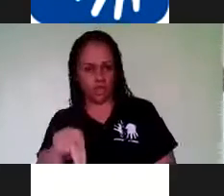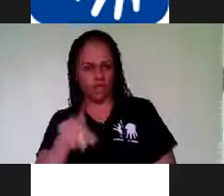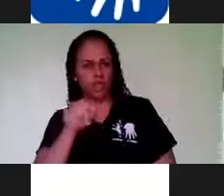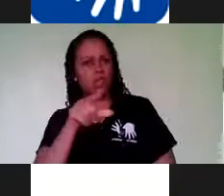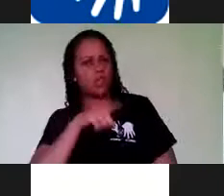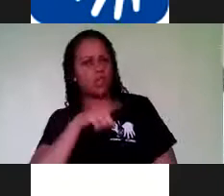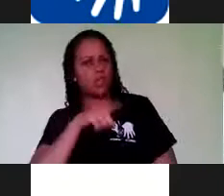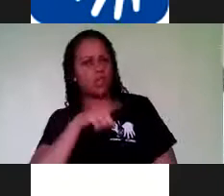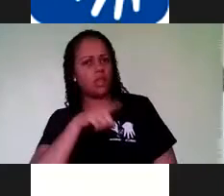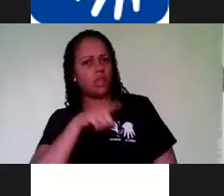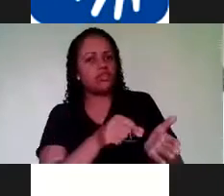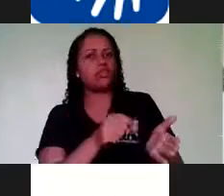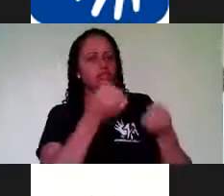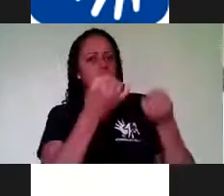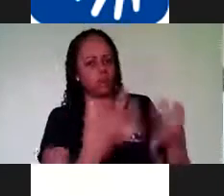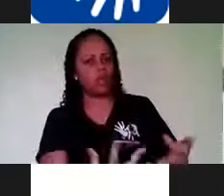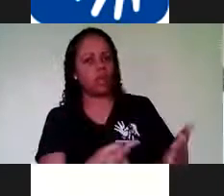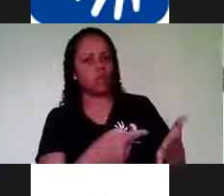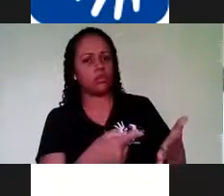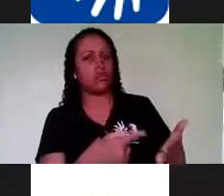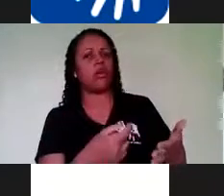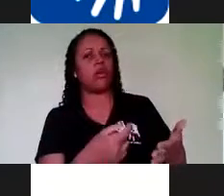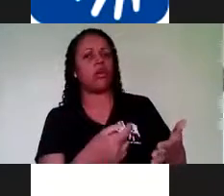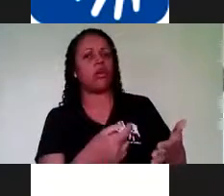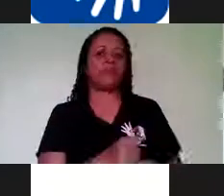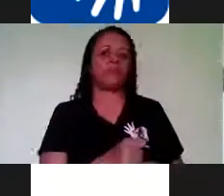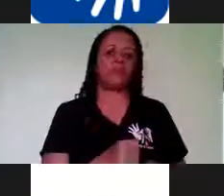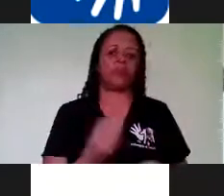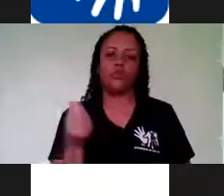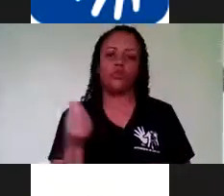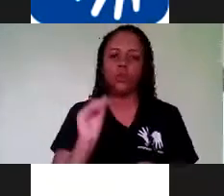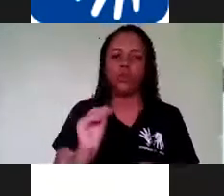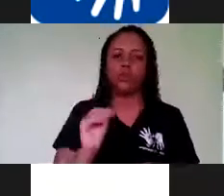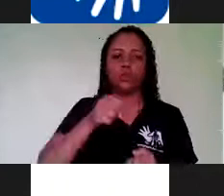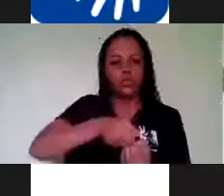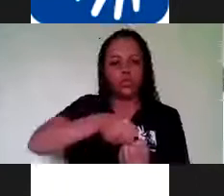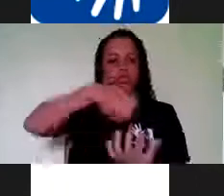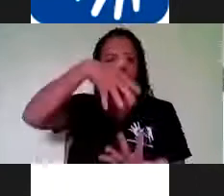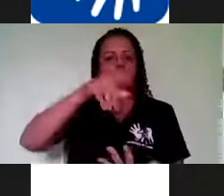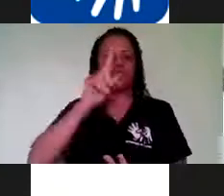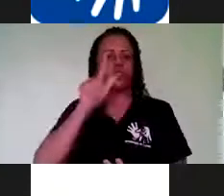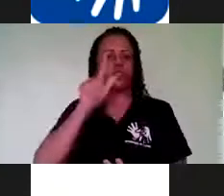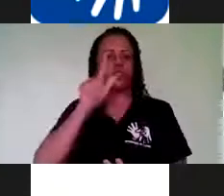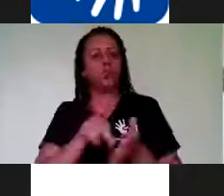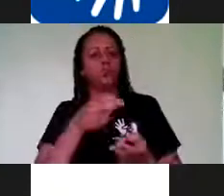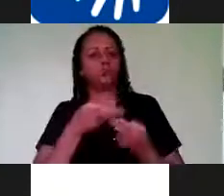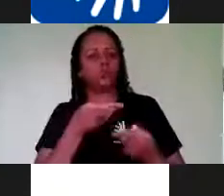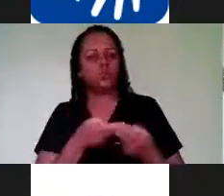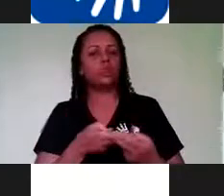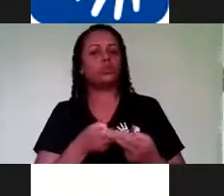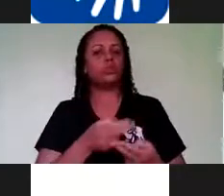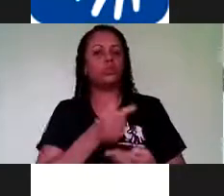o IFBR-M, eu vou até procurar aqui, vou colocar no chat, tá? Ele é para uso do governo federal. E aí isso me trouxe uma